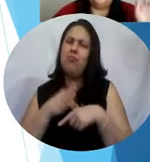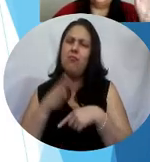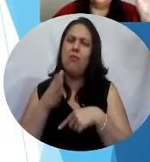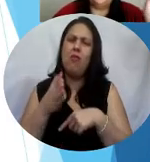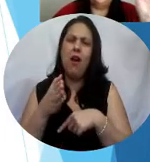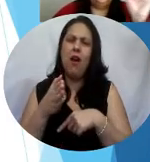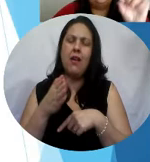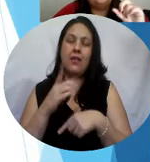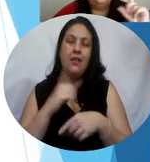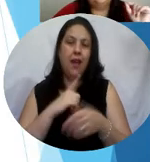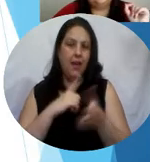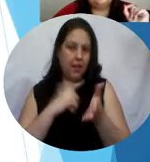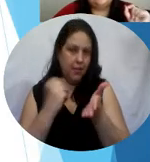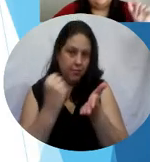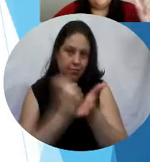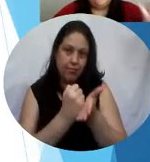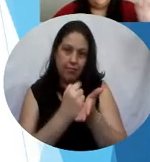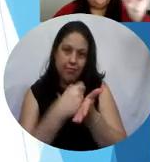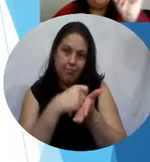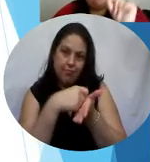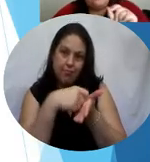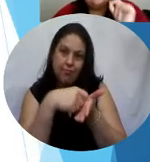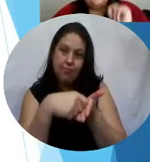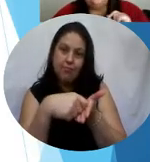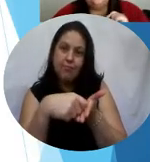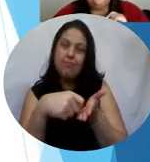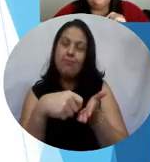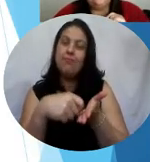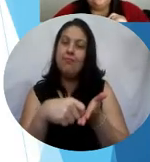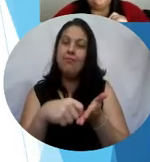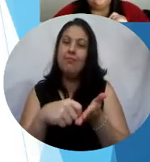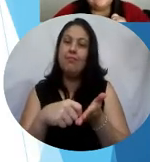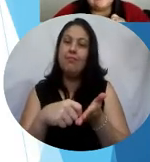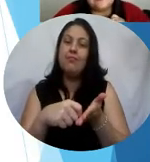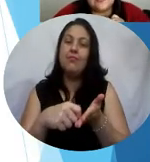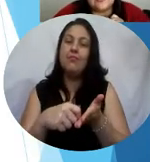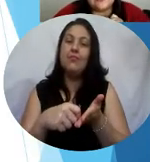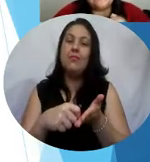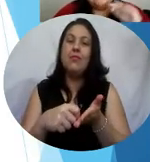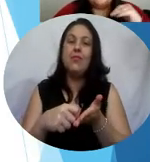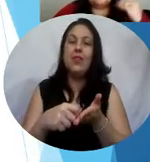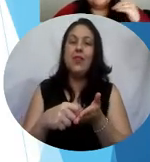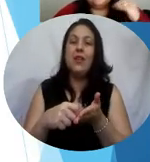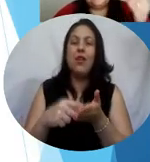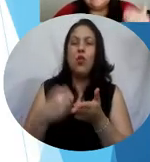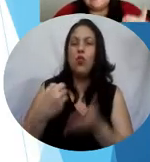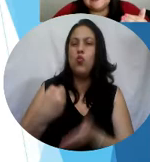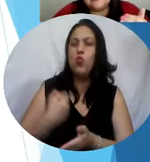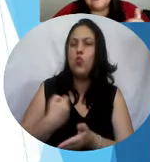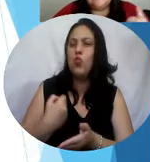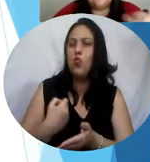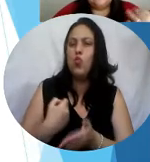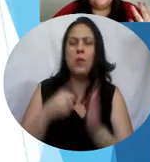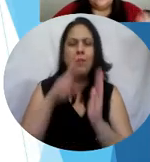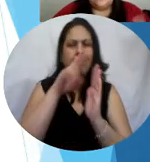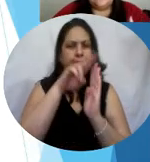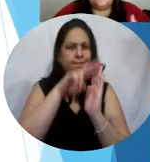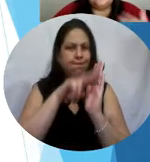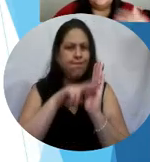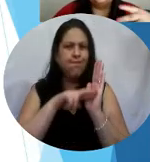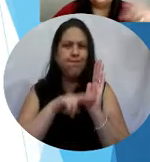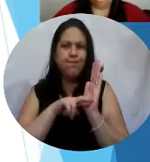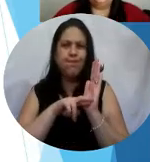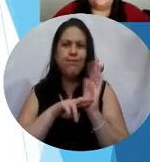papel do médico, que tem o código do DSM, ou o código do CID, que sinaliza que